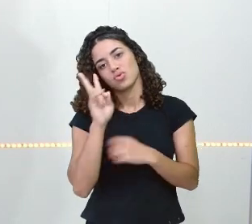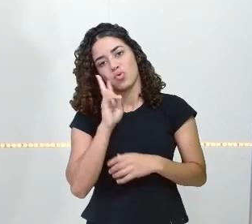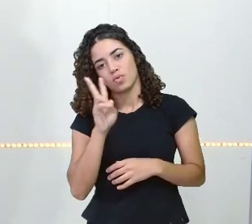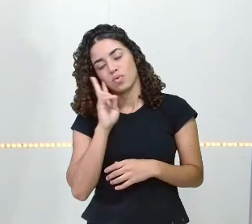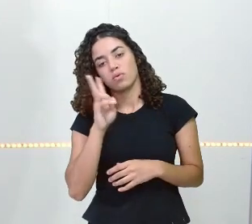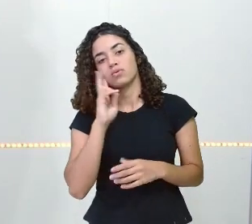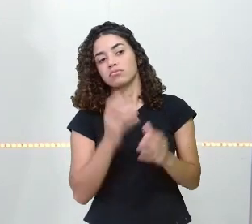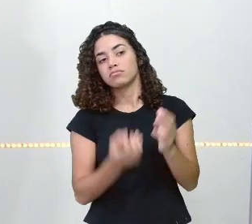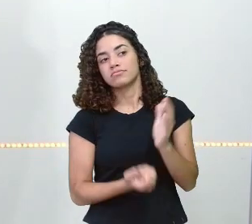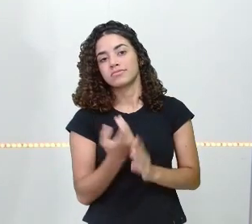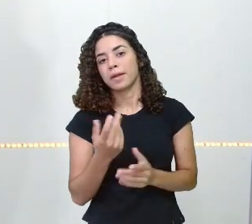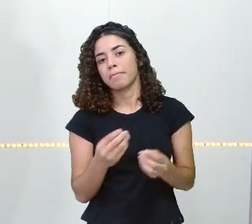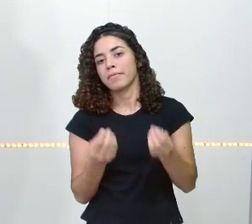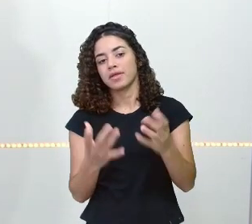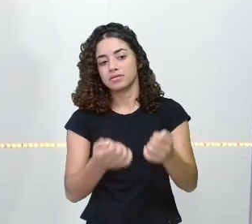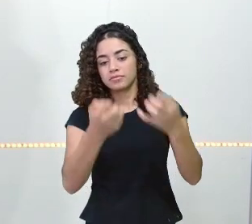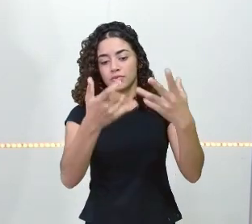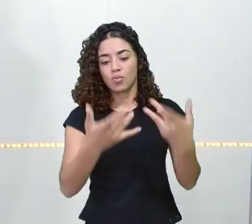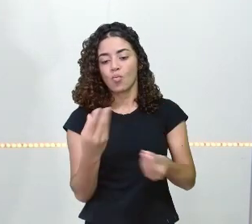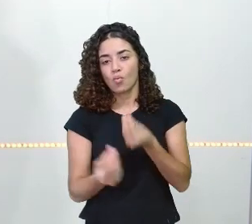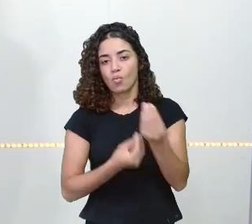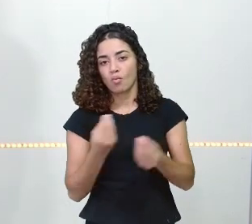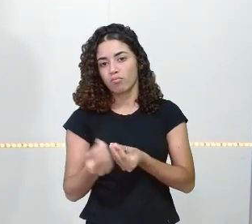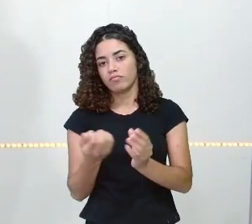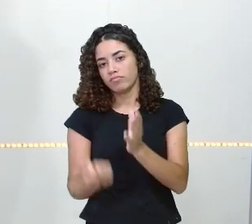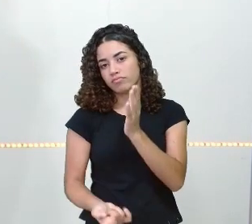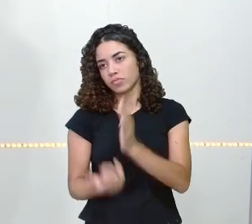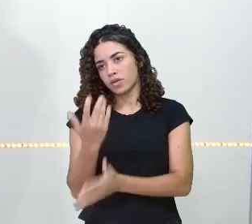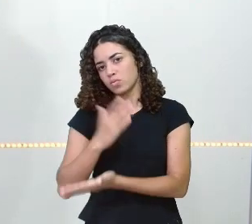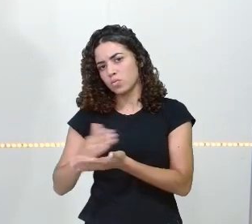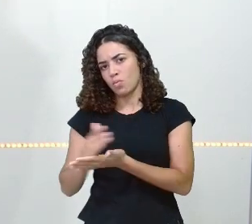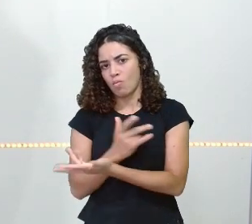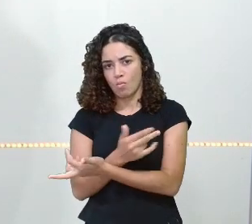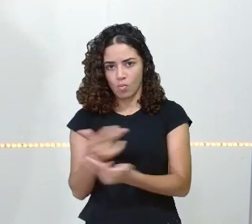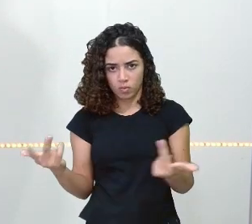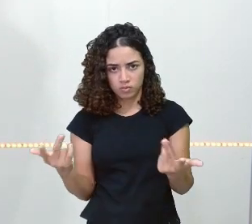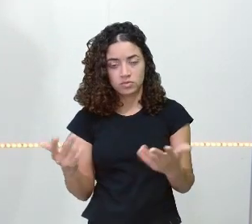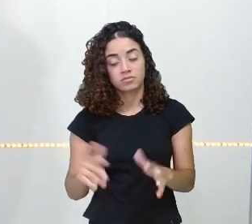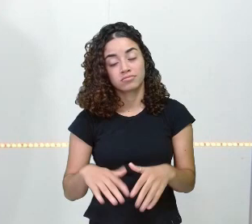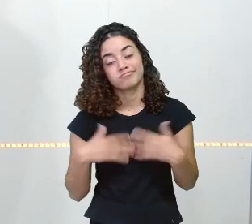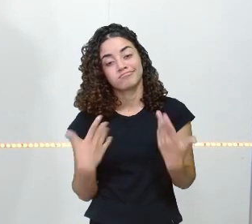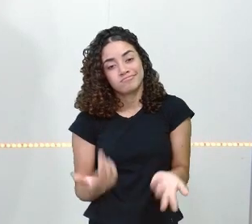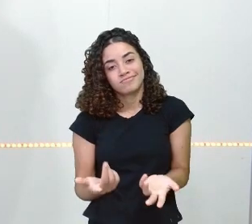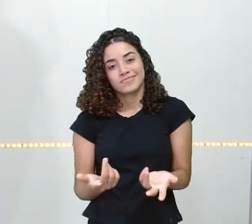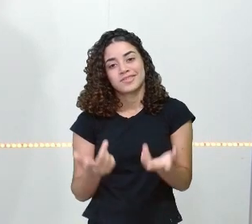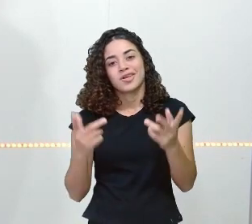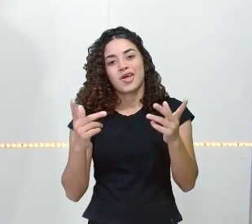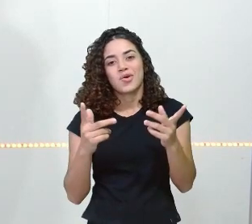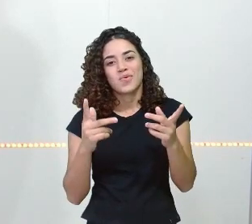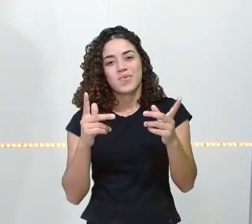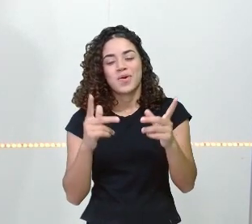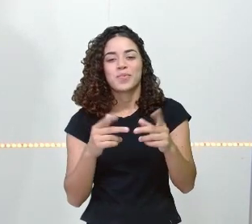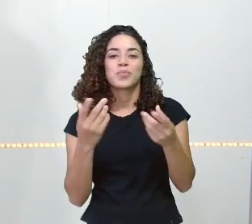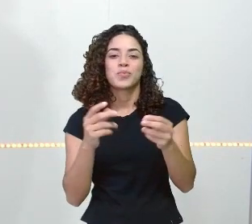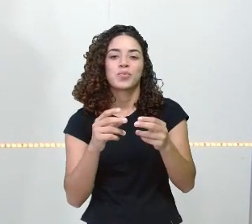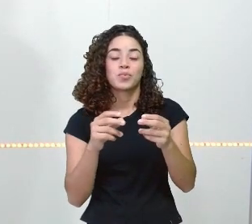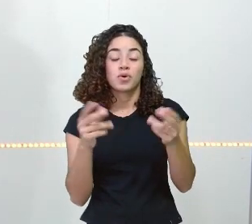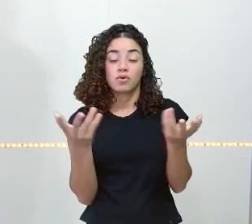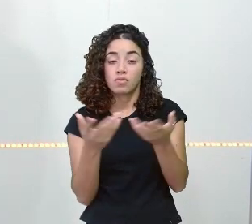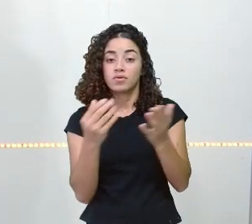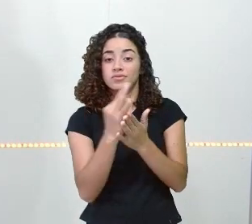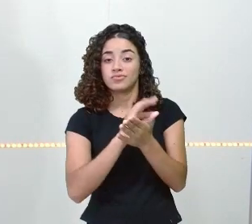histórias para explicar como surgiu tal coisa. E assim surgiram as lendas. Não é